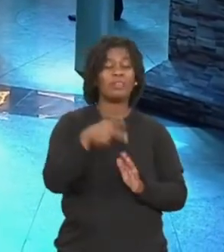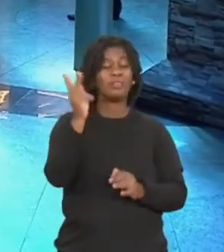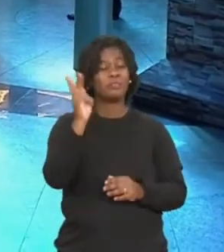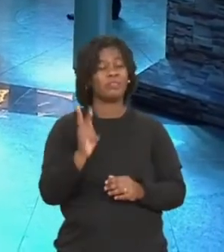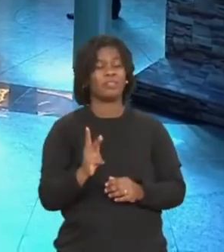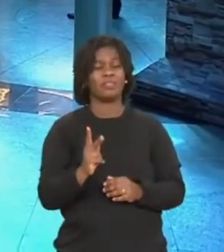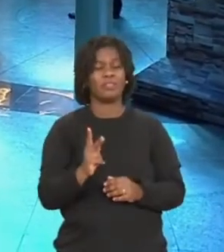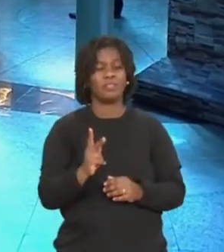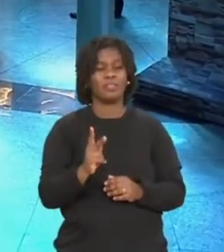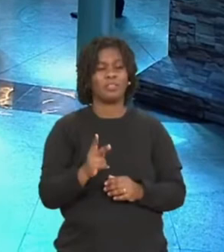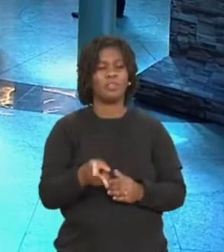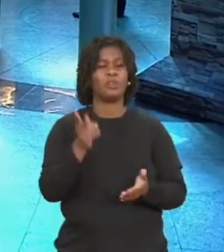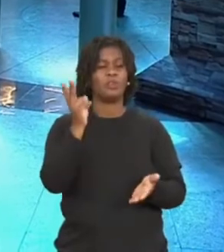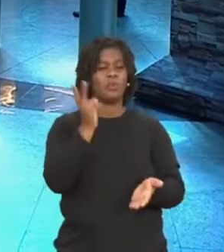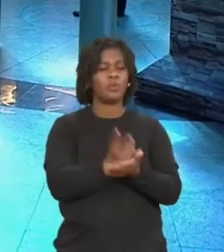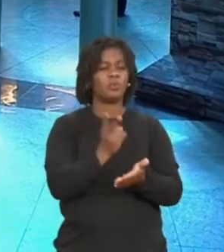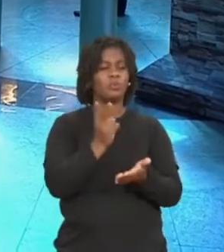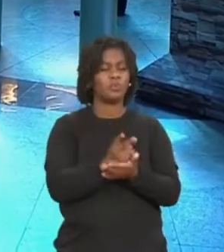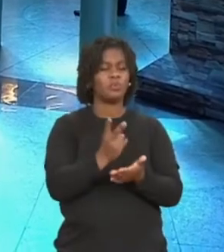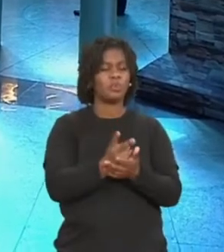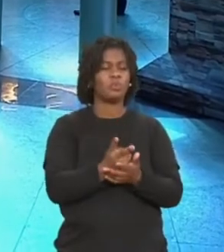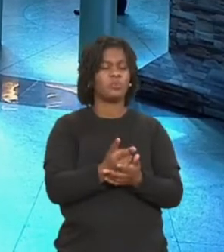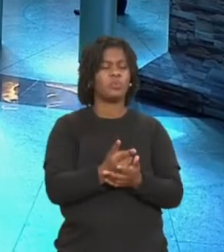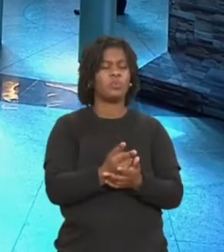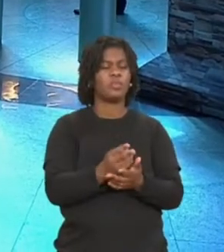e vira e mexe, ela cai nos mesmos erros.